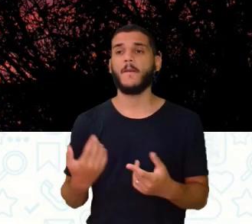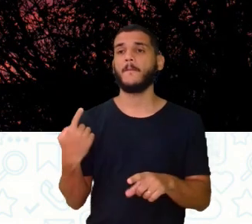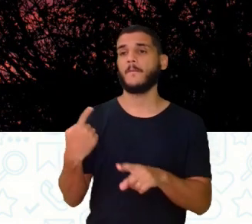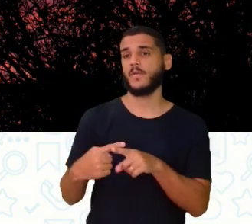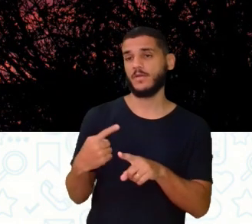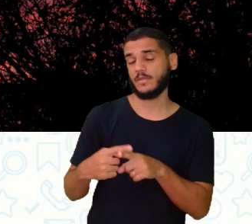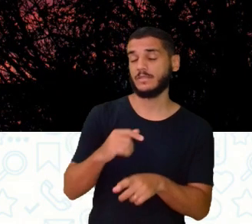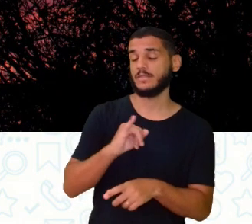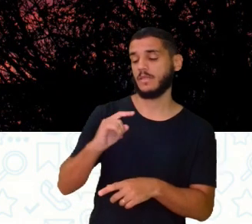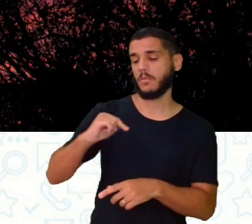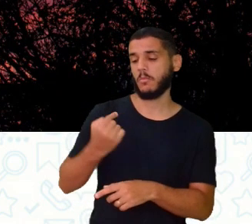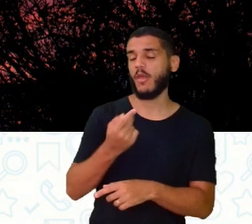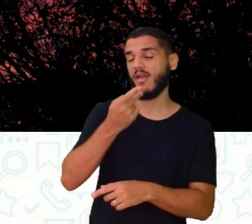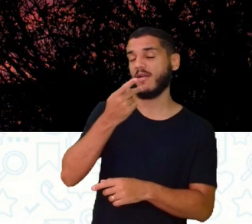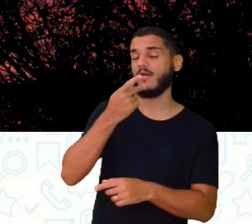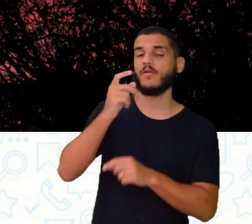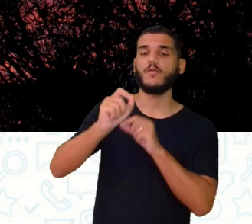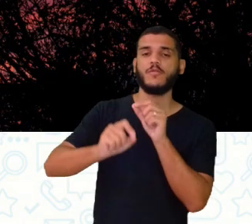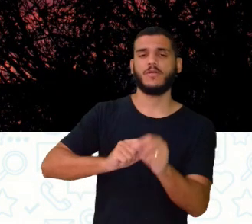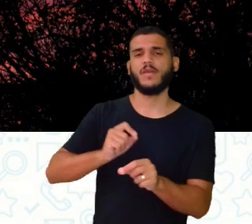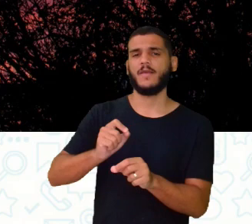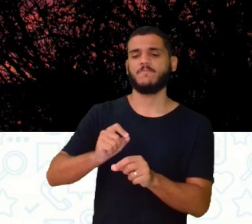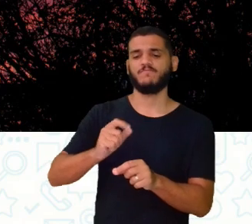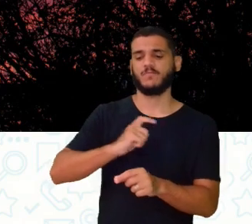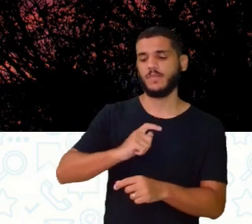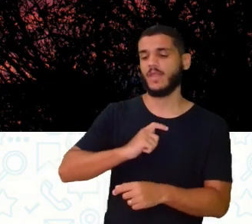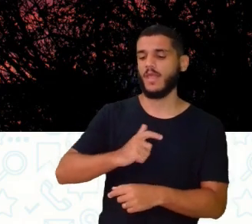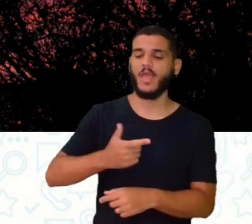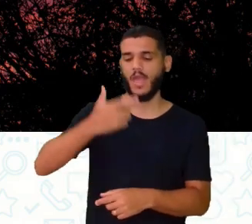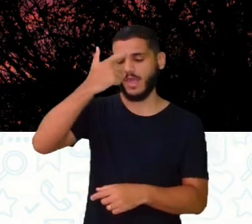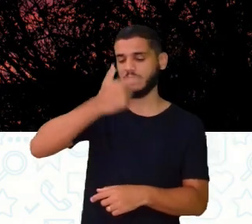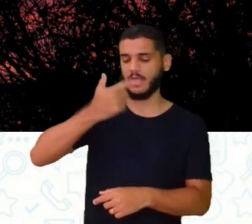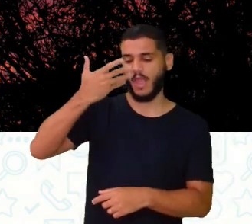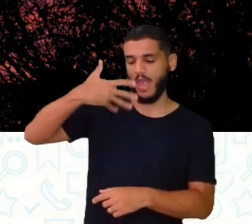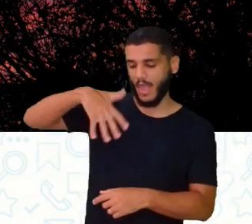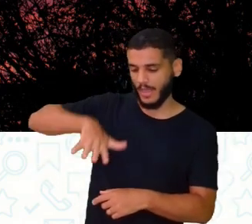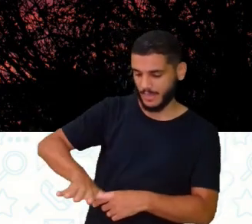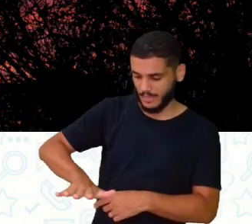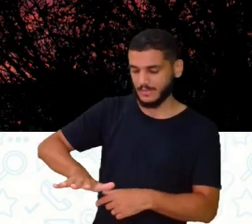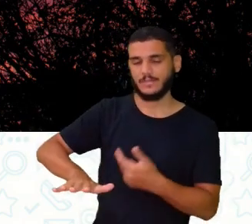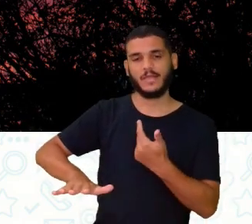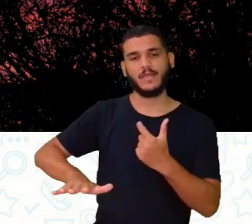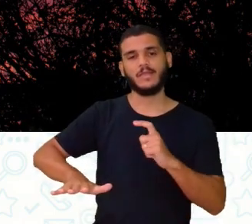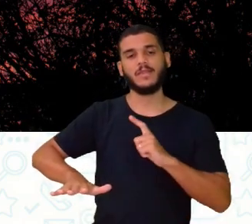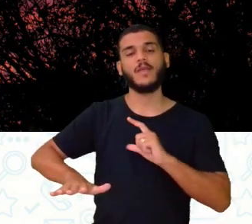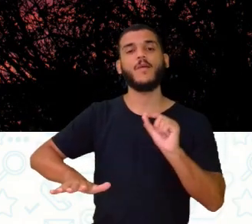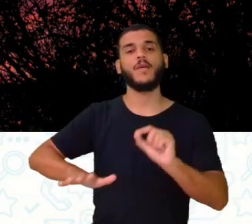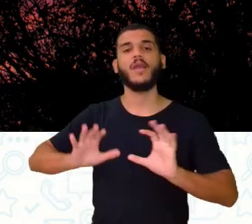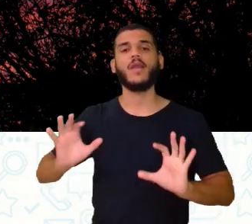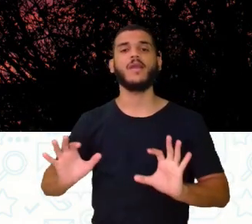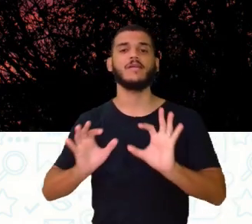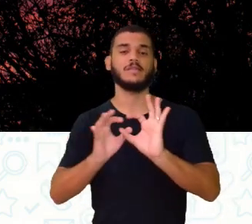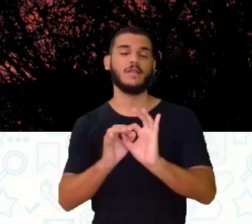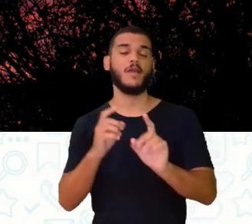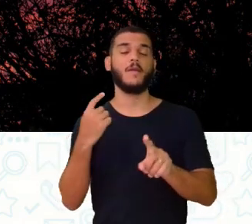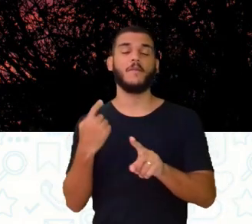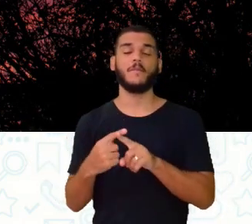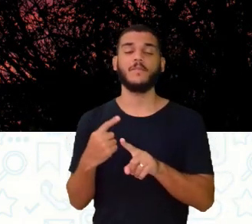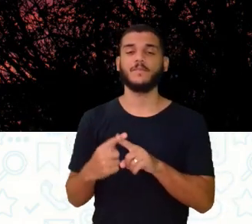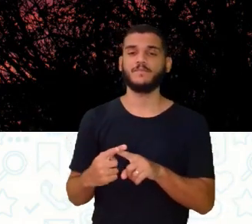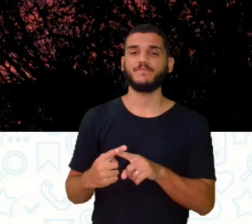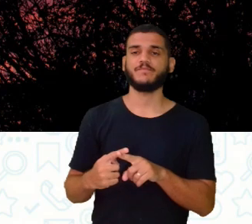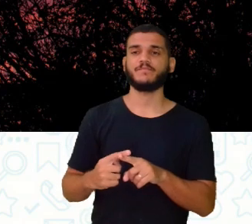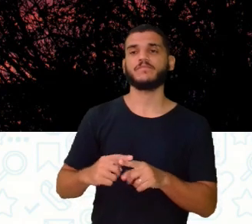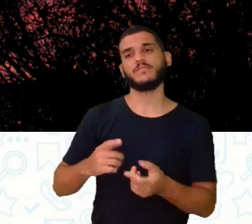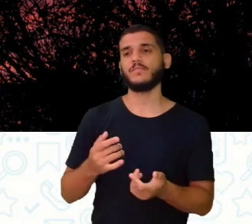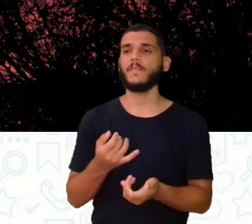Porque se a gente fala a partir de ser criança, a gente faz comunhão. De um orvalho e